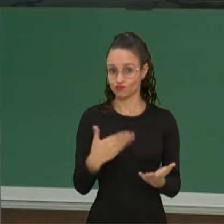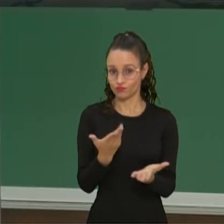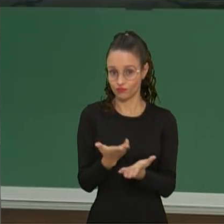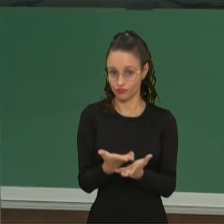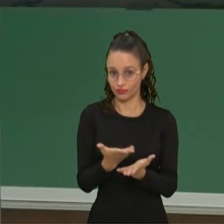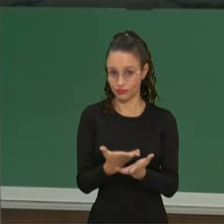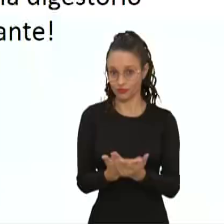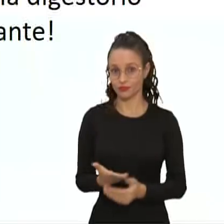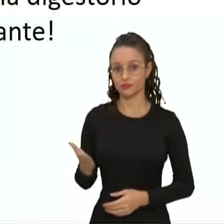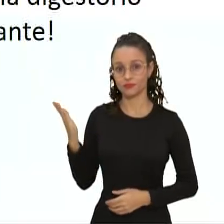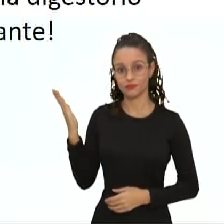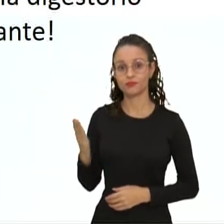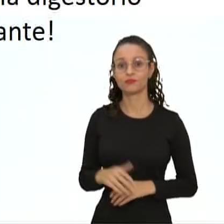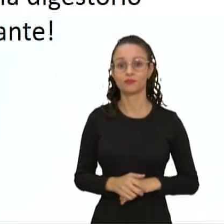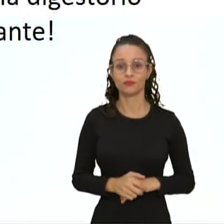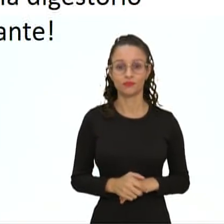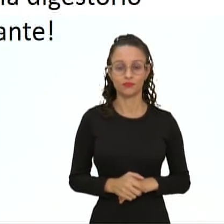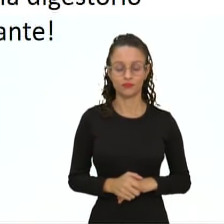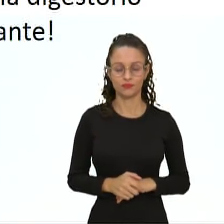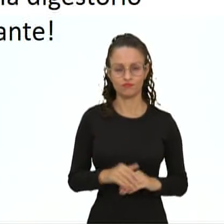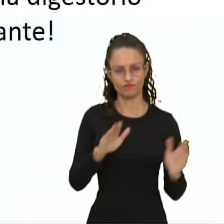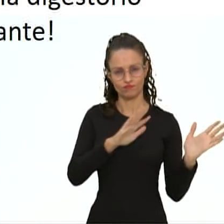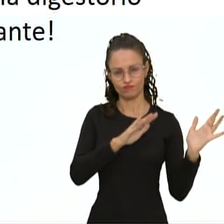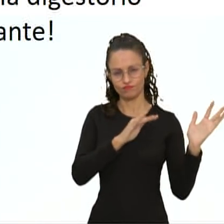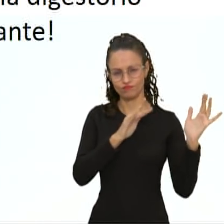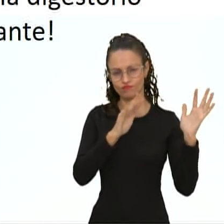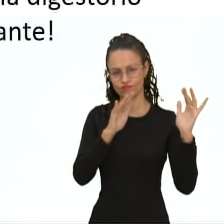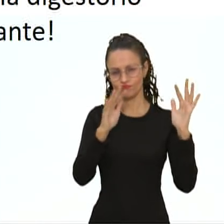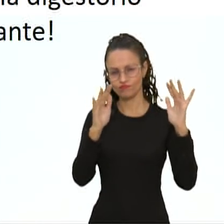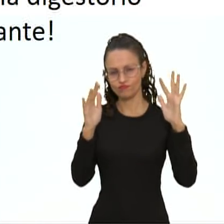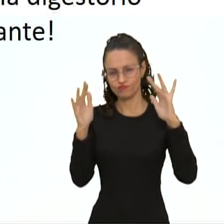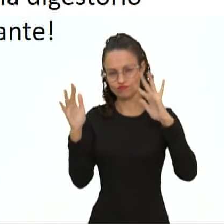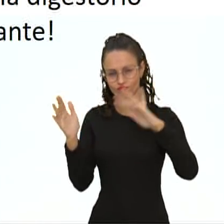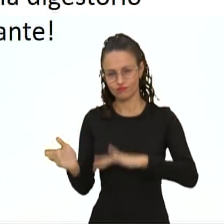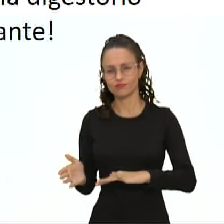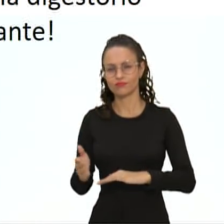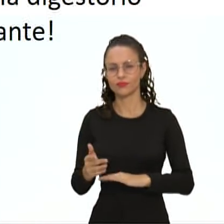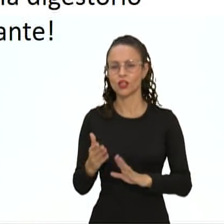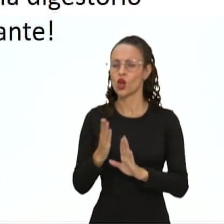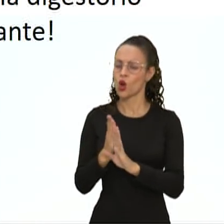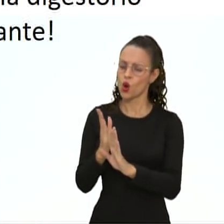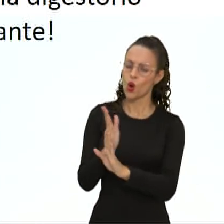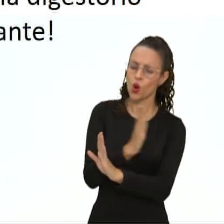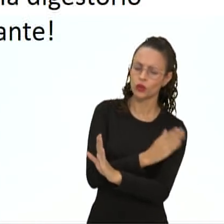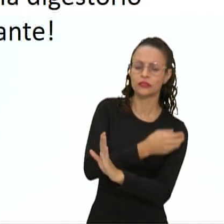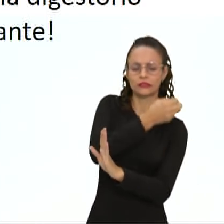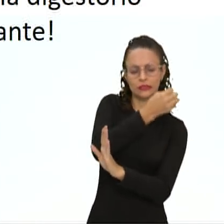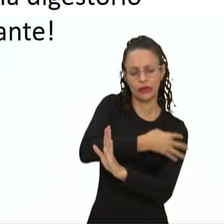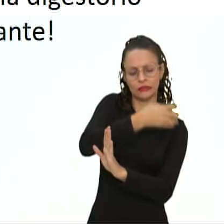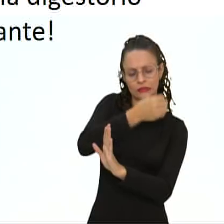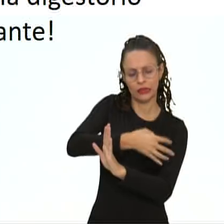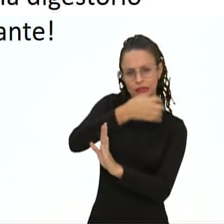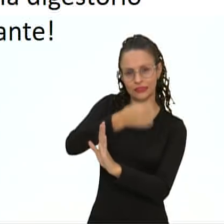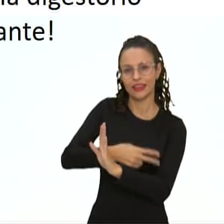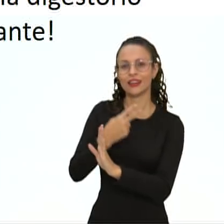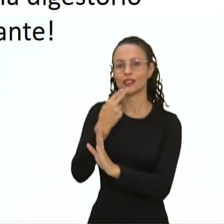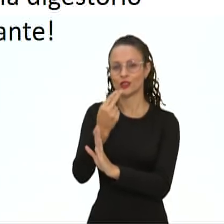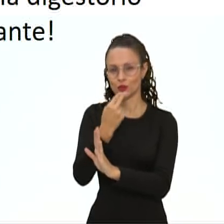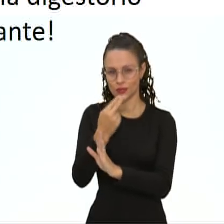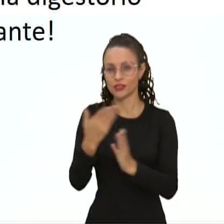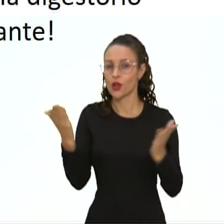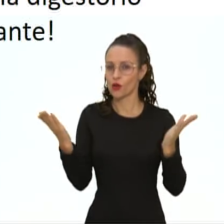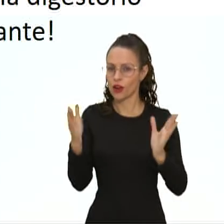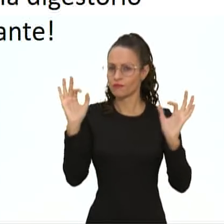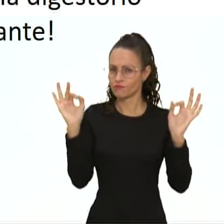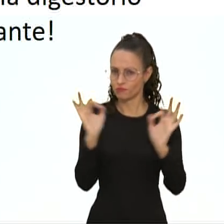aula. Essa é a nossa aula, então, né? Nós chegamos até aqui com várias outras aulas falando sobre nutrição. Então, conhecemos agora